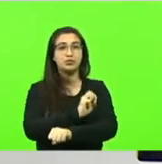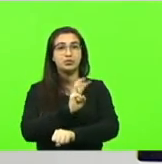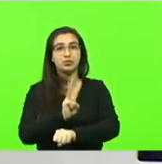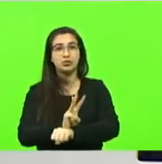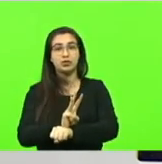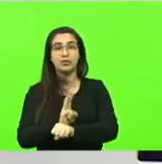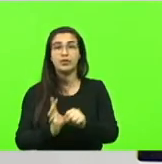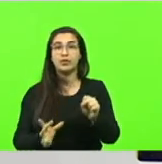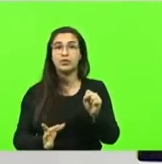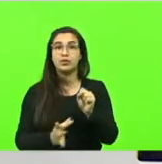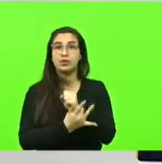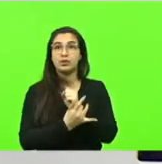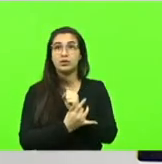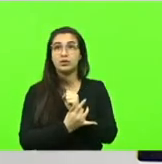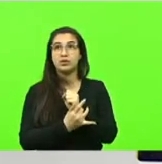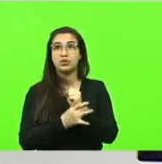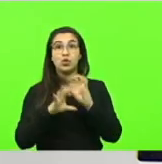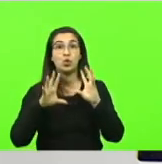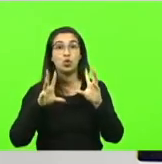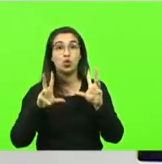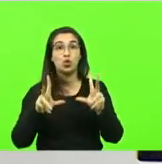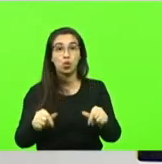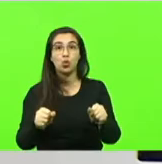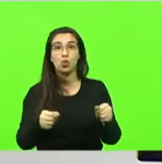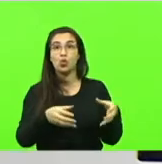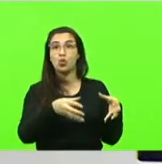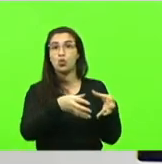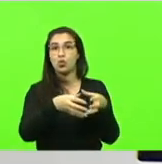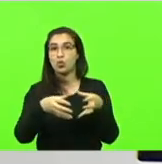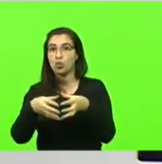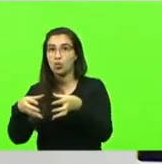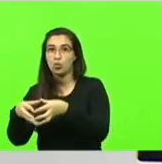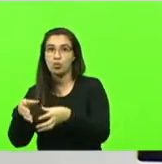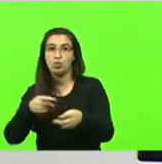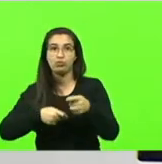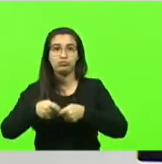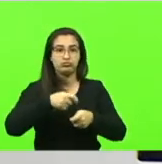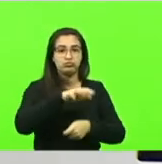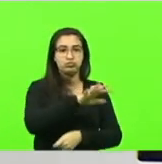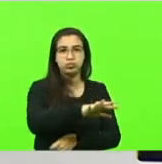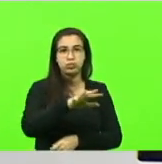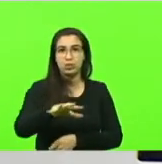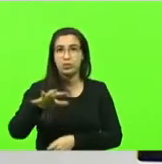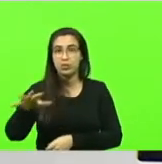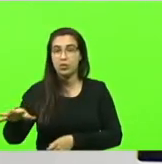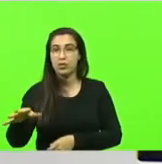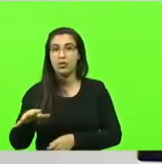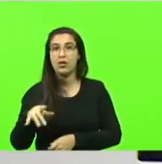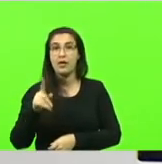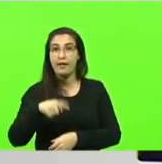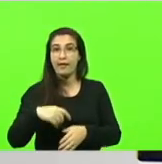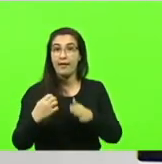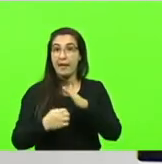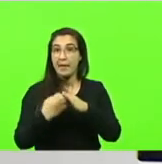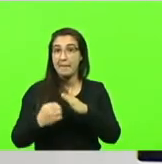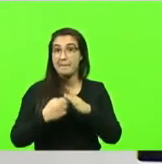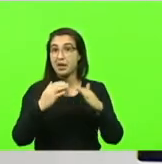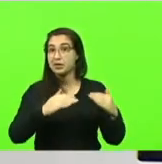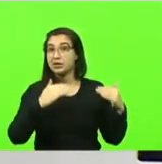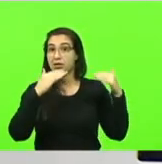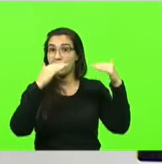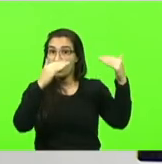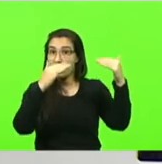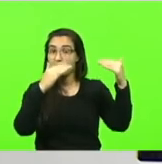em todos os setores da administração, eu estou falando de empresas de oficiais aposentados.